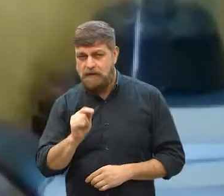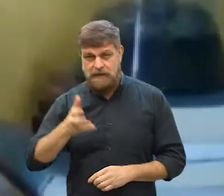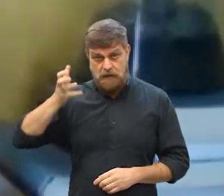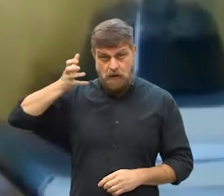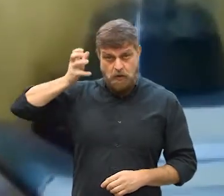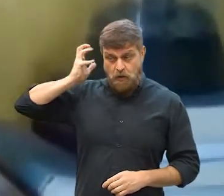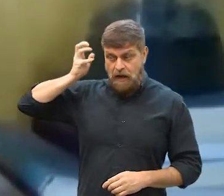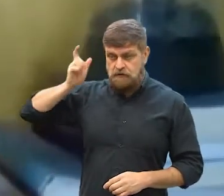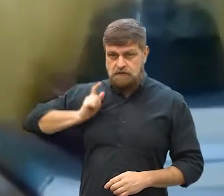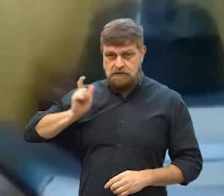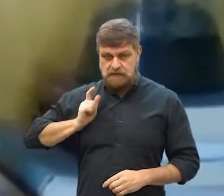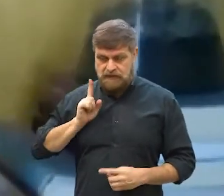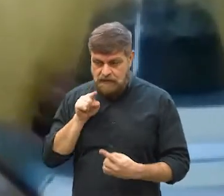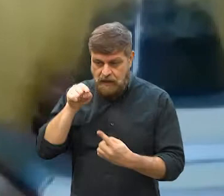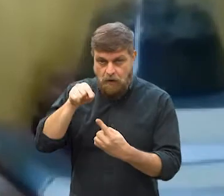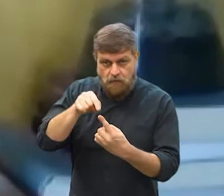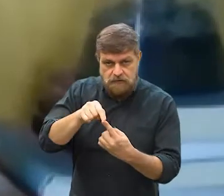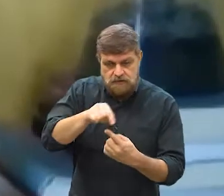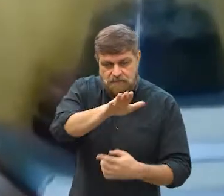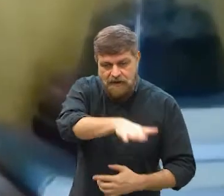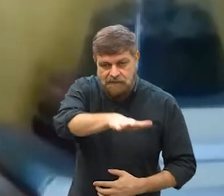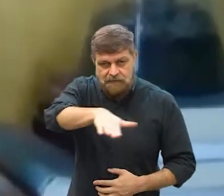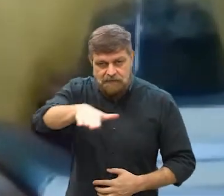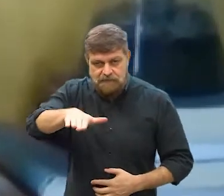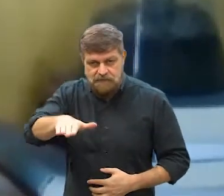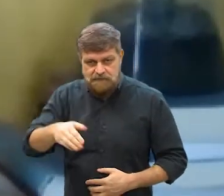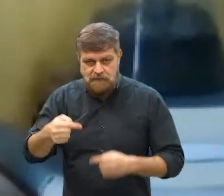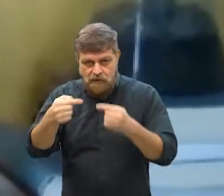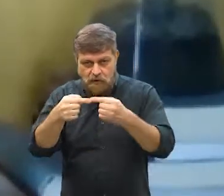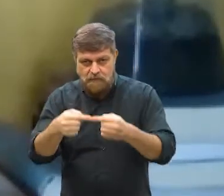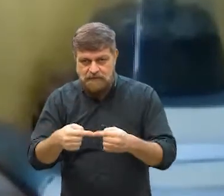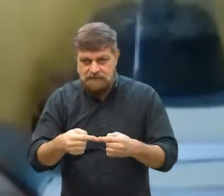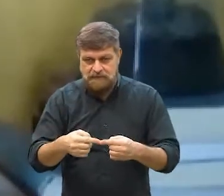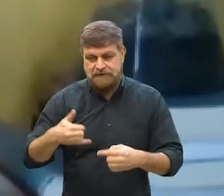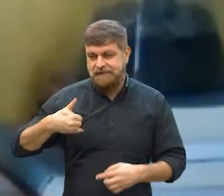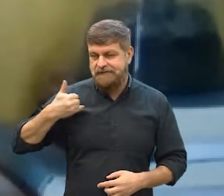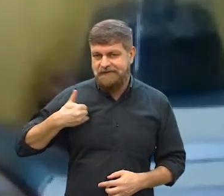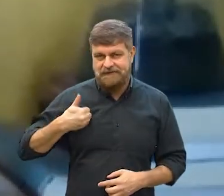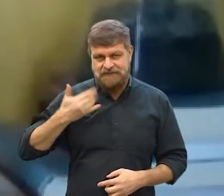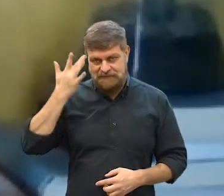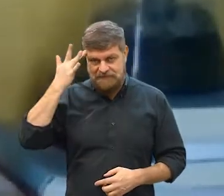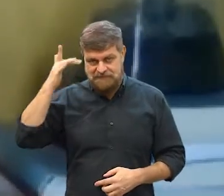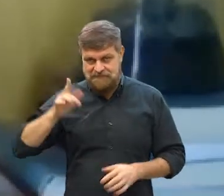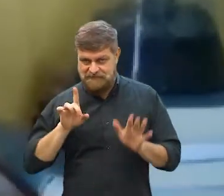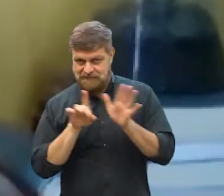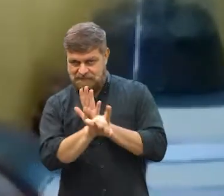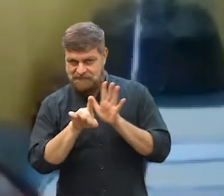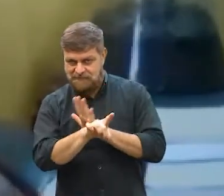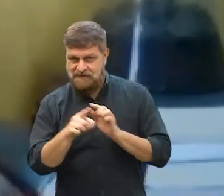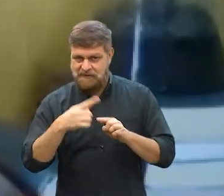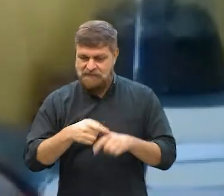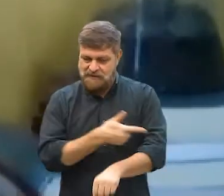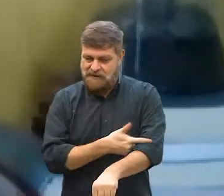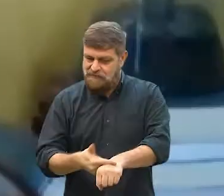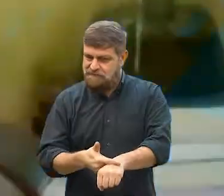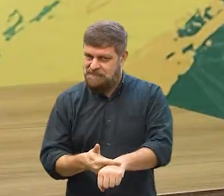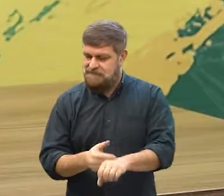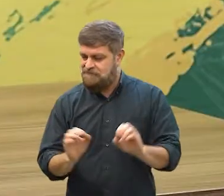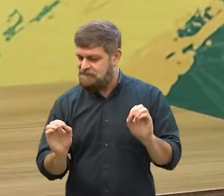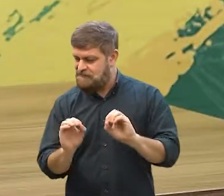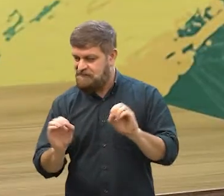que o rádio tem uma vocação é infantil eu não sei com quantos anos você tá não vou te perguntar porque é uma falta de educação